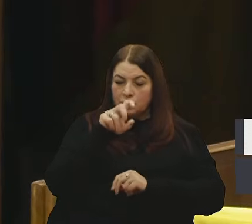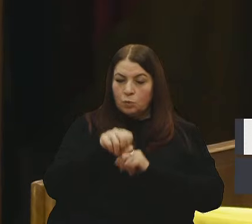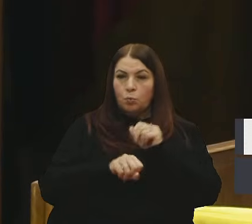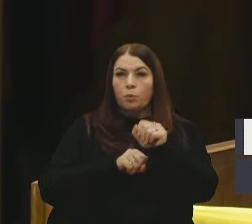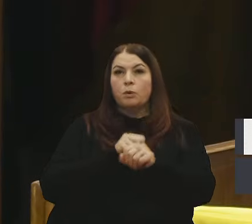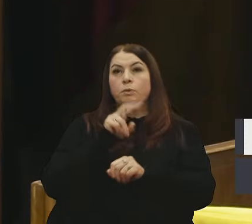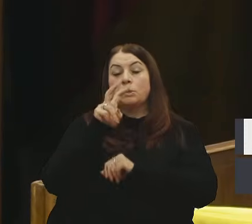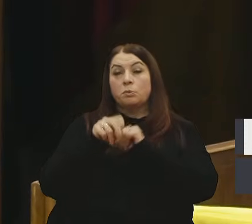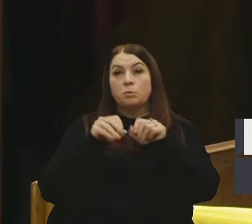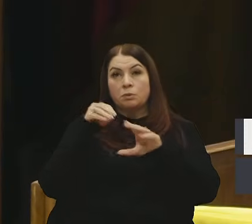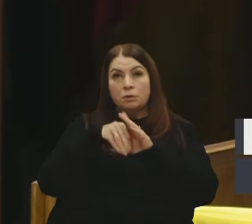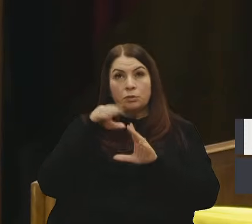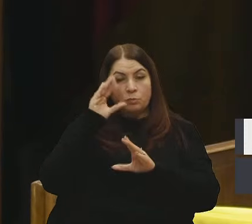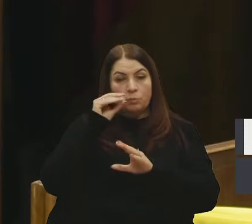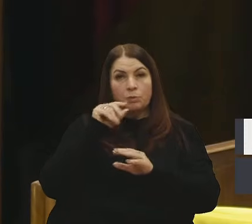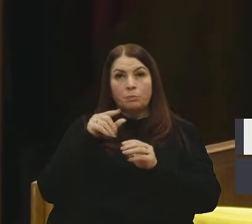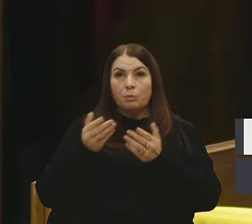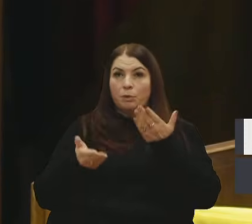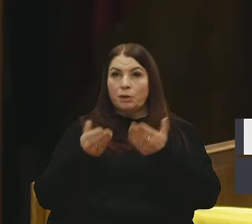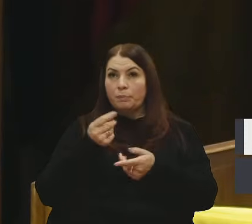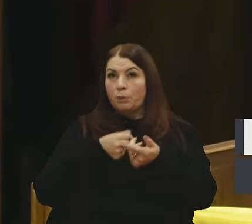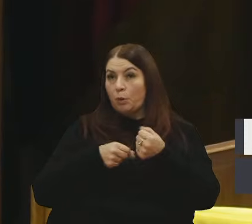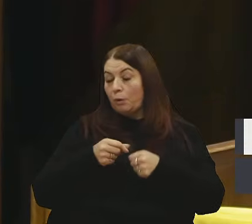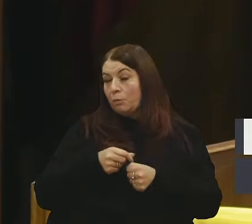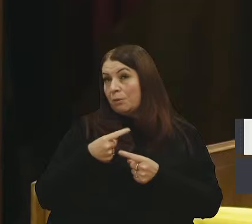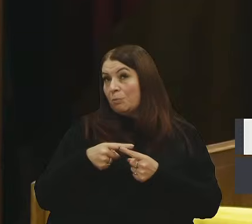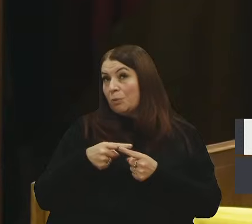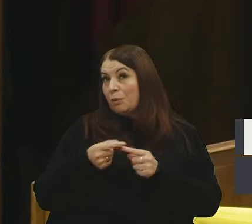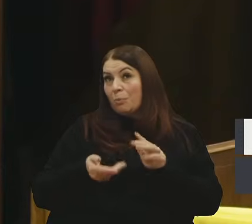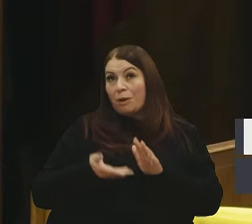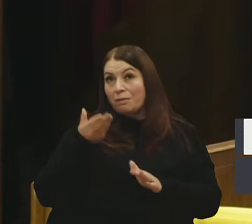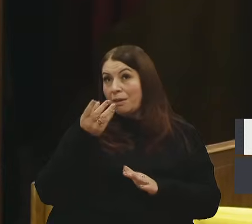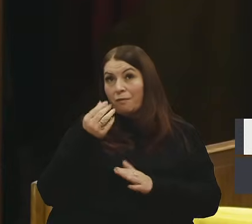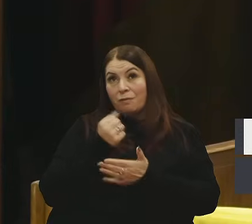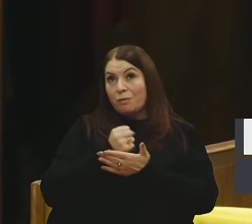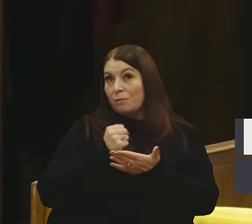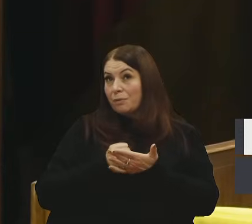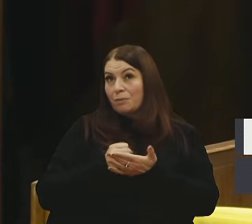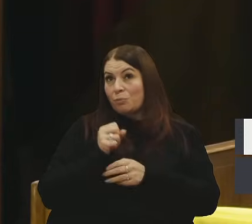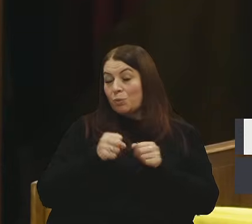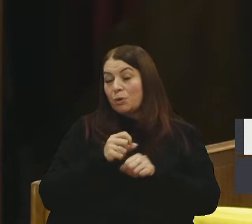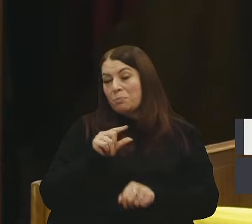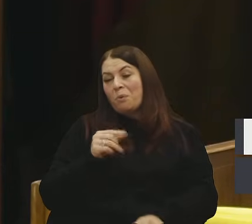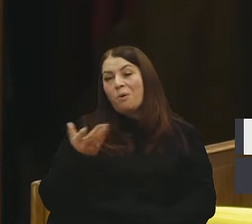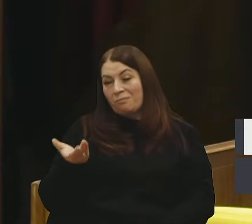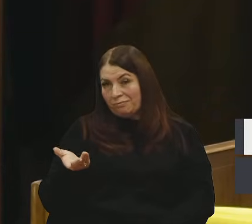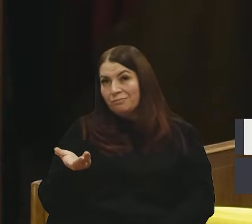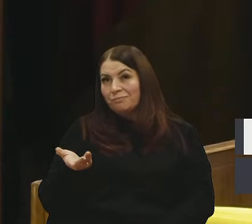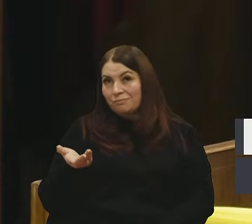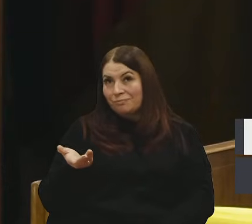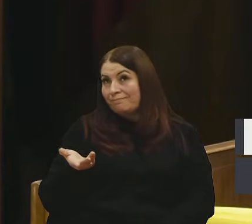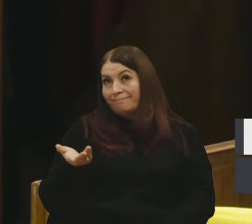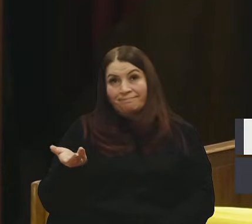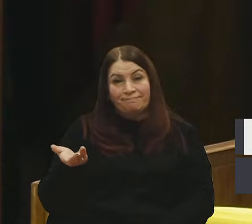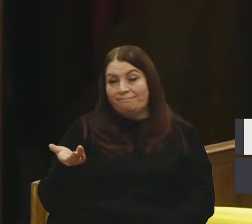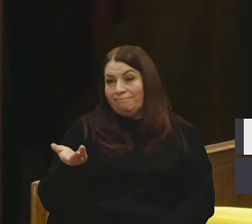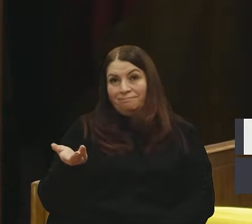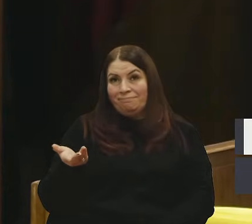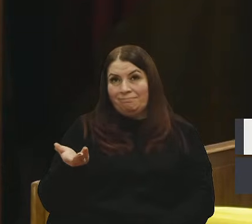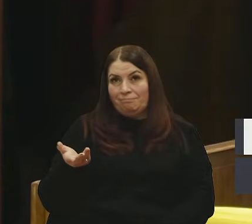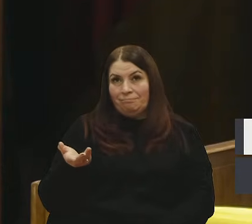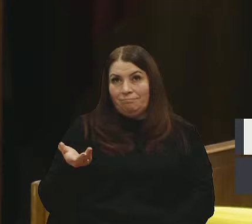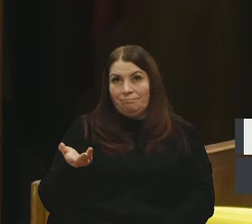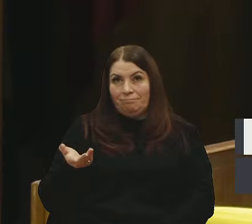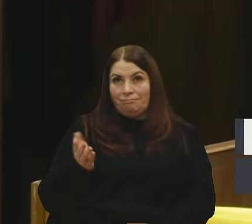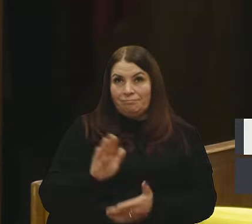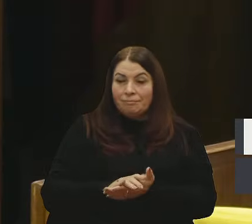sempre observando o reequilíbrio econômico. Porque aumentar o valor do contrato por ano é pouco, né, gente? Nossa, são de sacanagem,